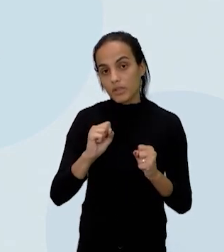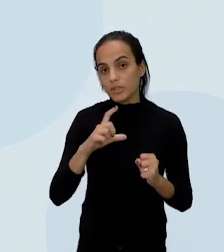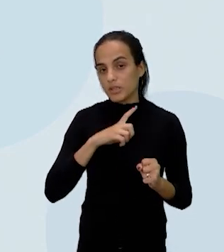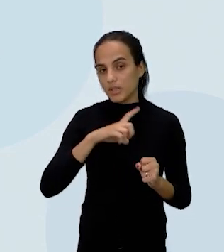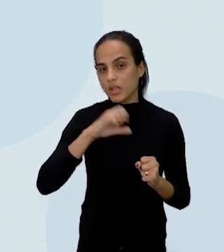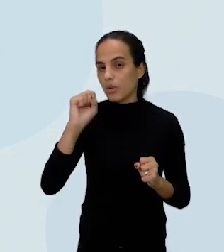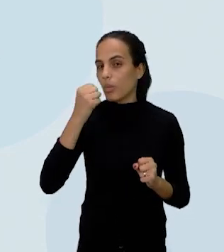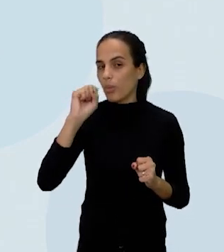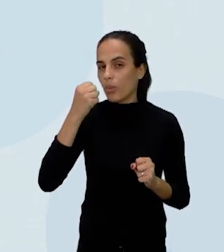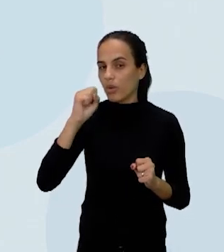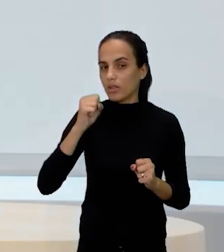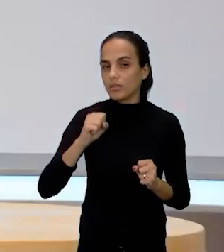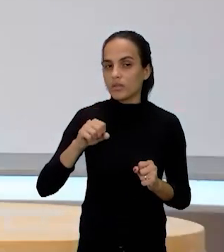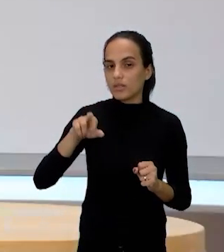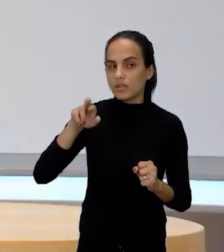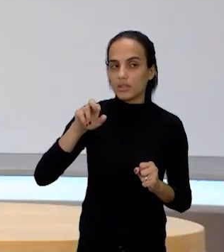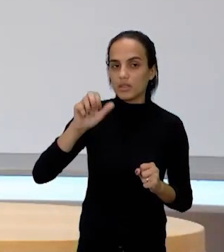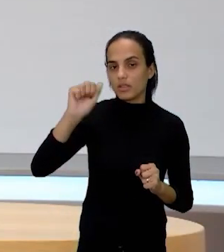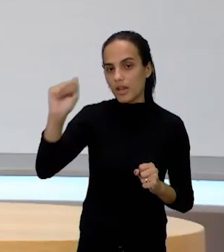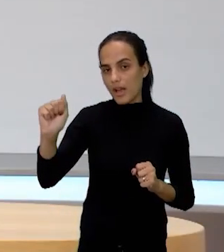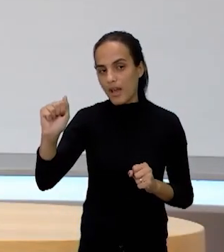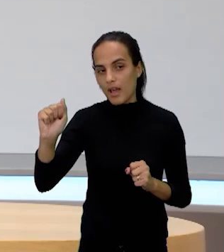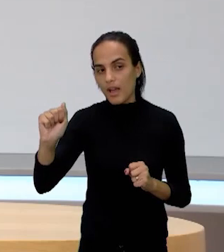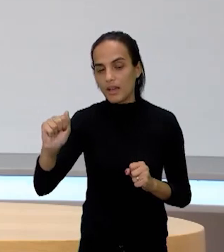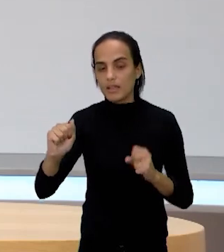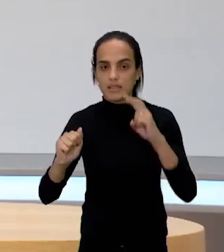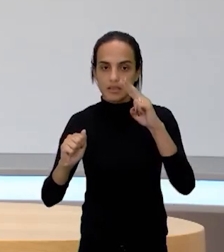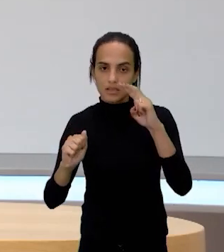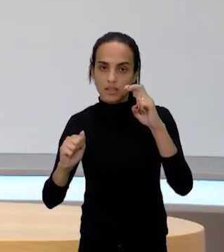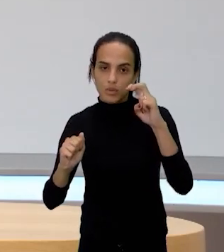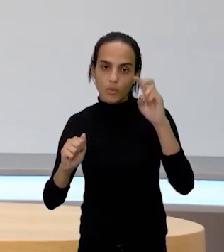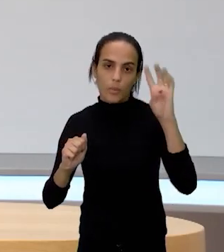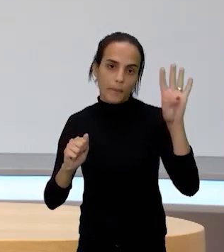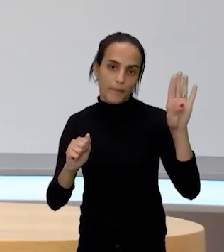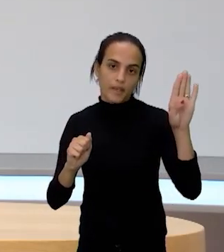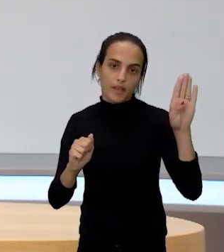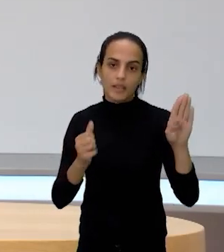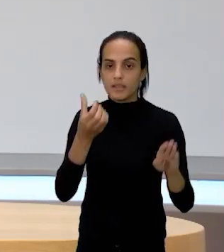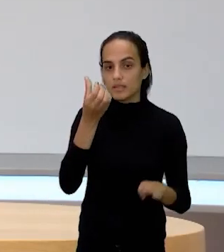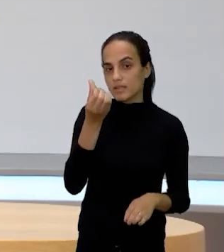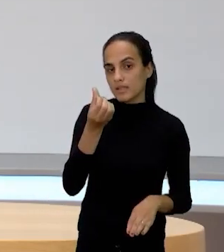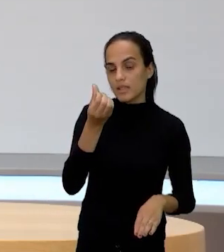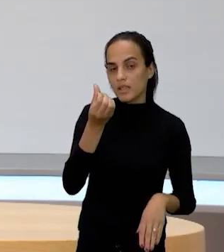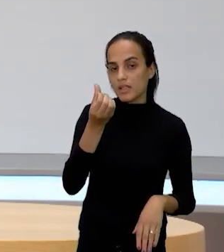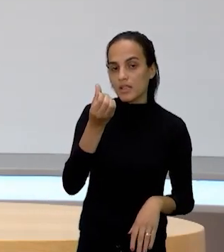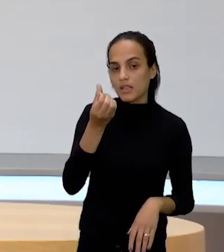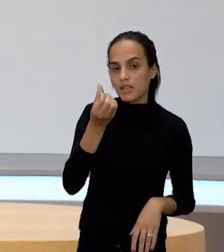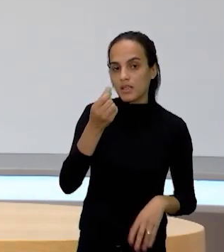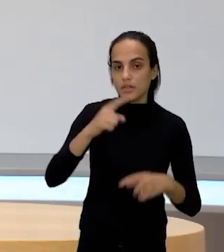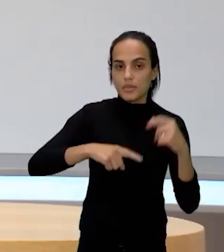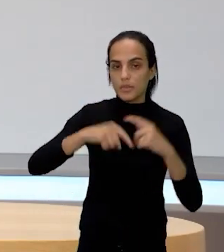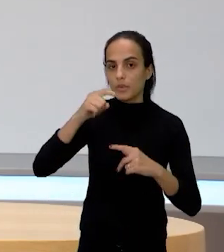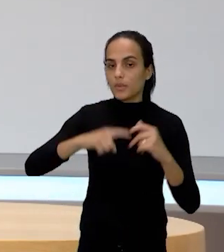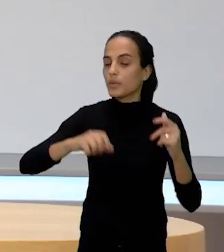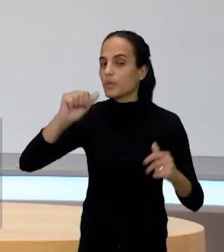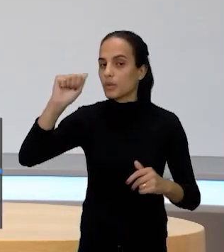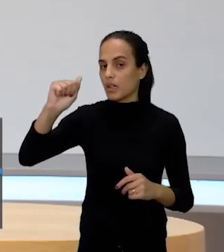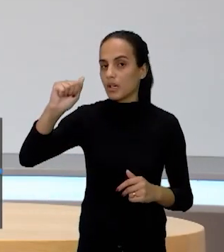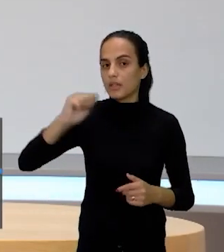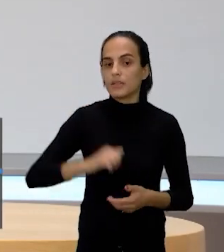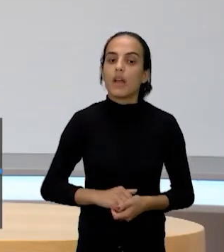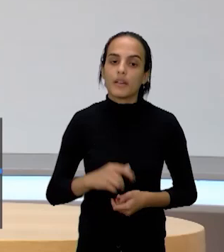de reagente A, 5 de reagente B, 6 de reagente de produto A. Então, eu tenho